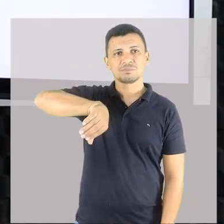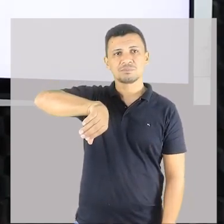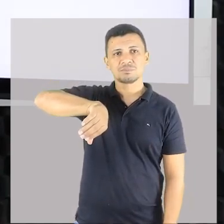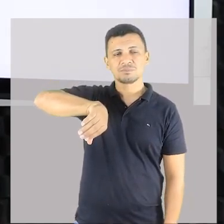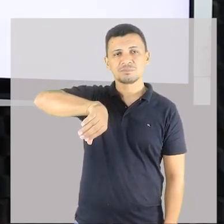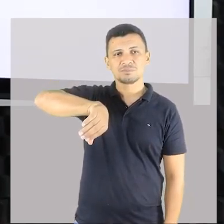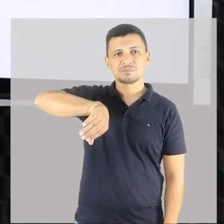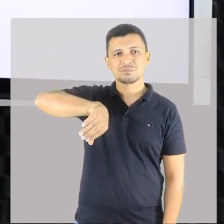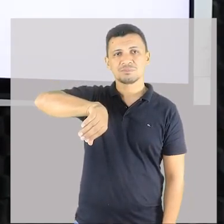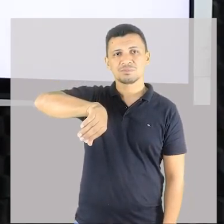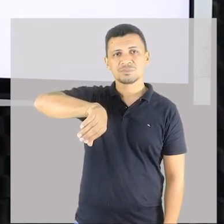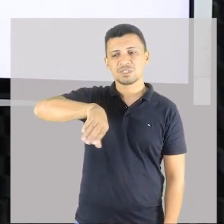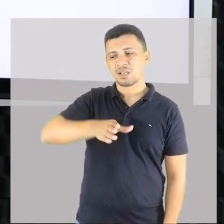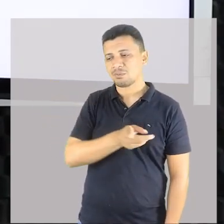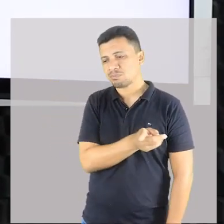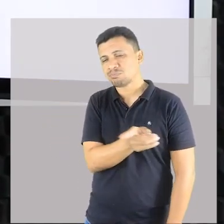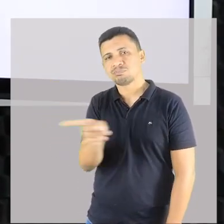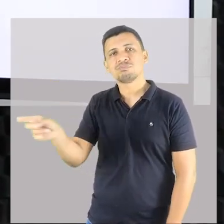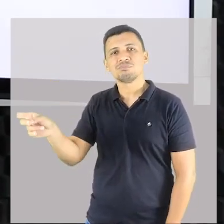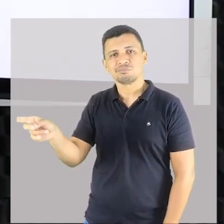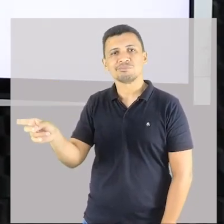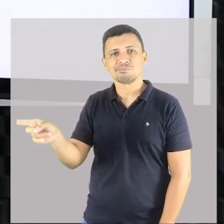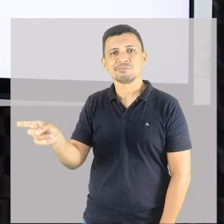ímã. Então as linhas de campo têm esse sentido.